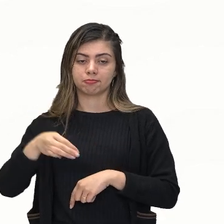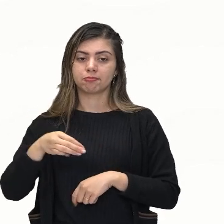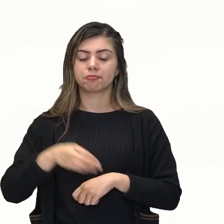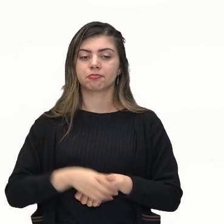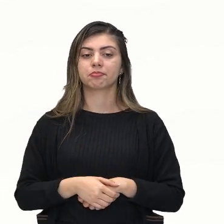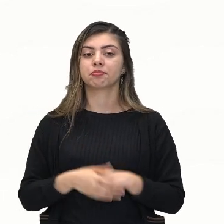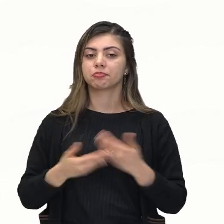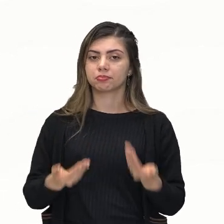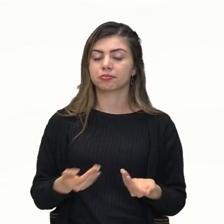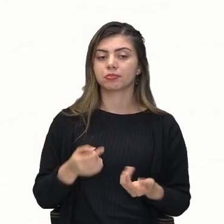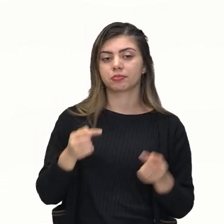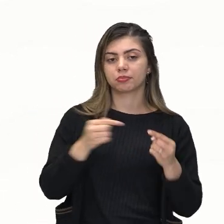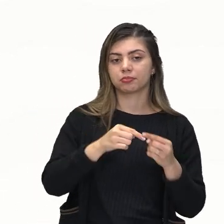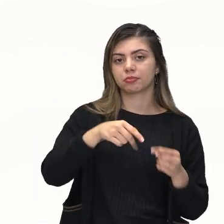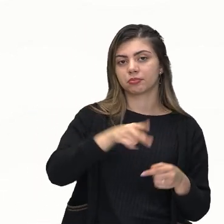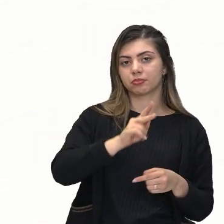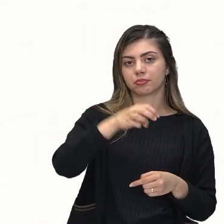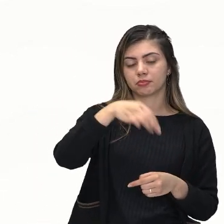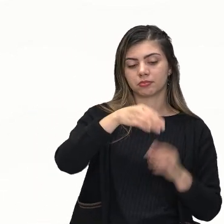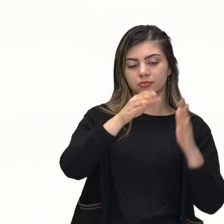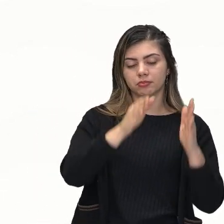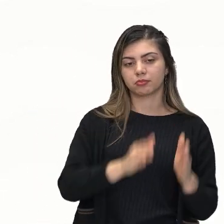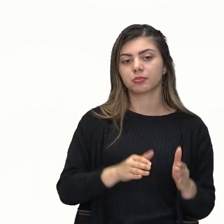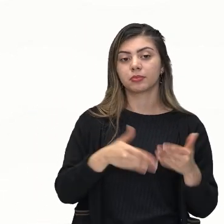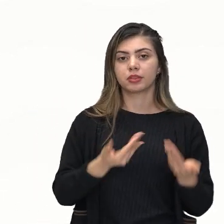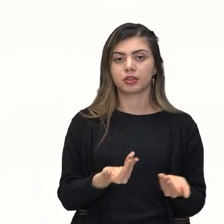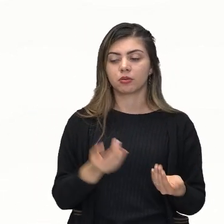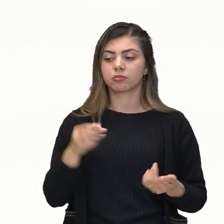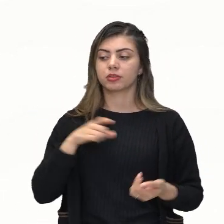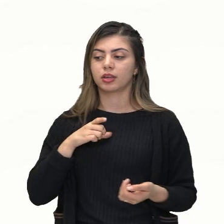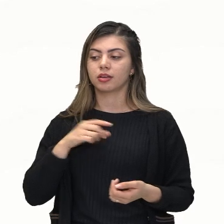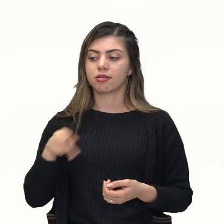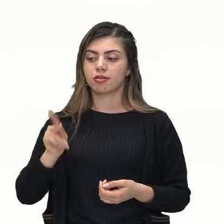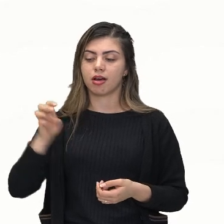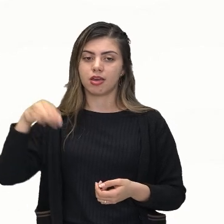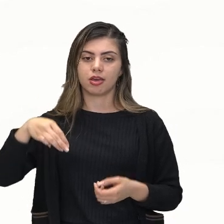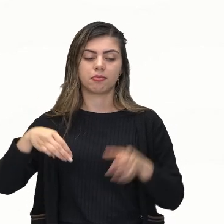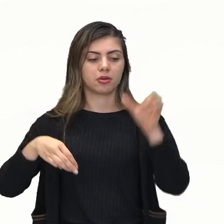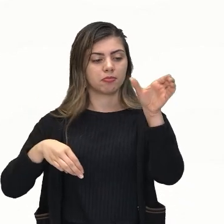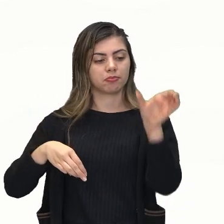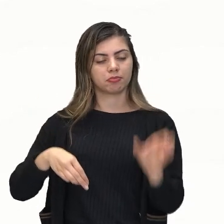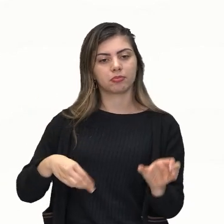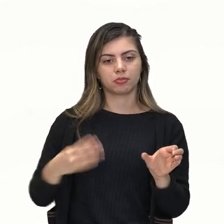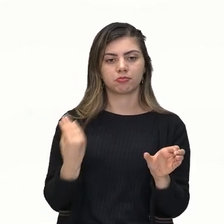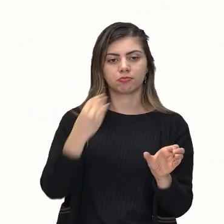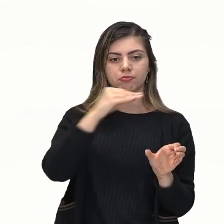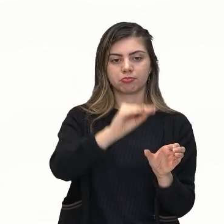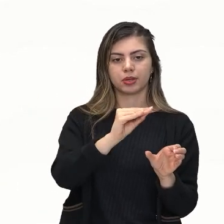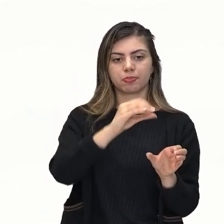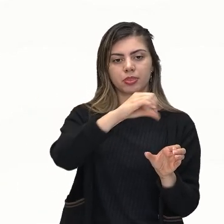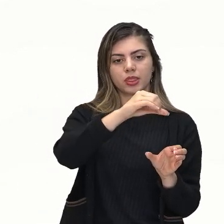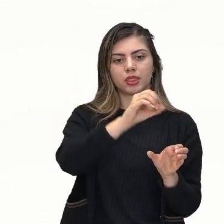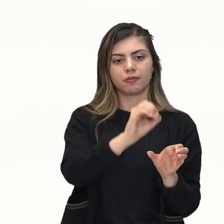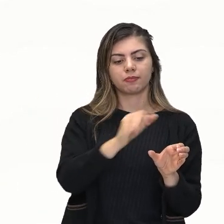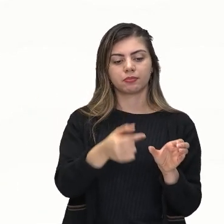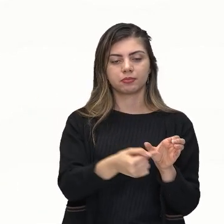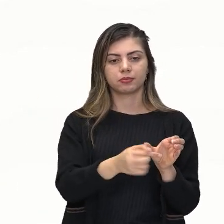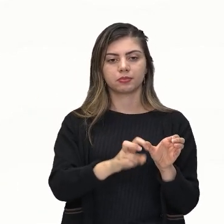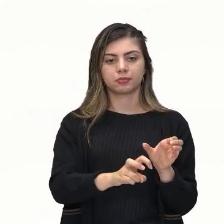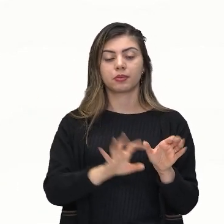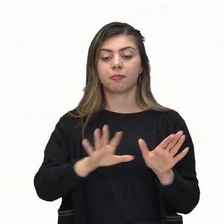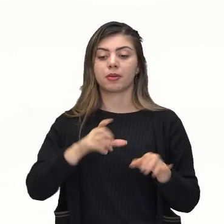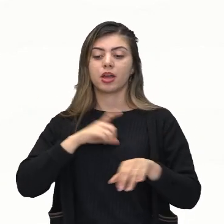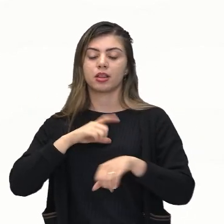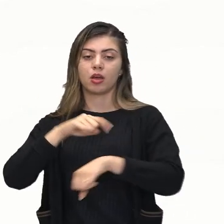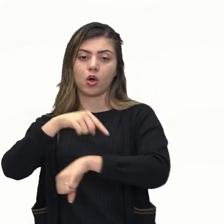por hora. Tá bom? Então, todos os que são quilômetros por hora estarão aqui nesta coluna. Todos que são